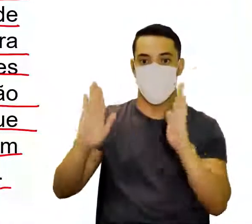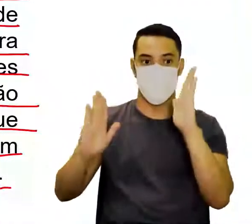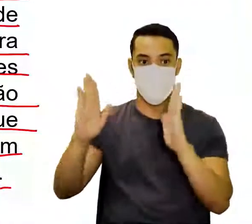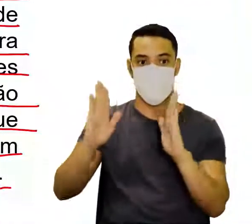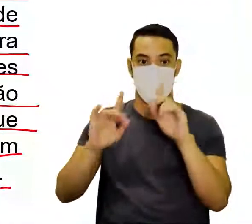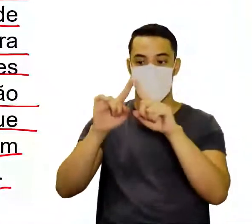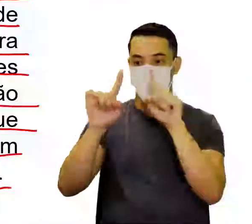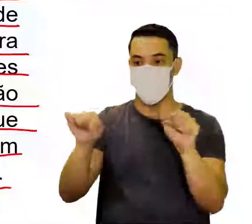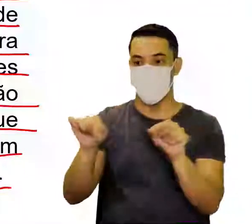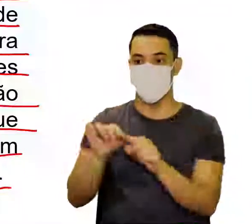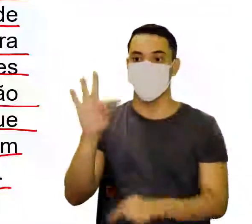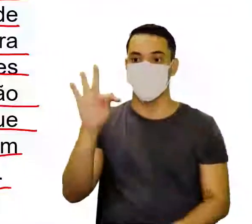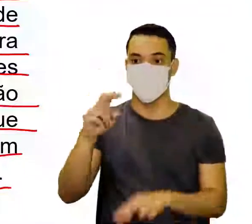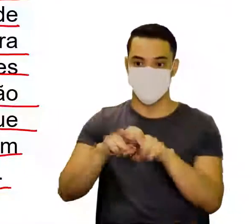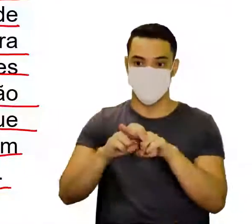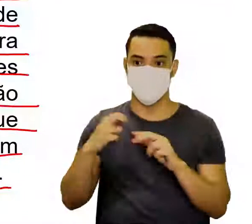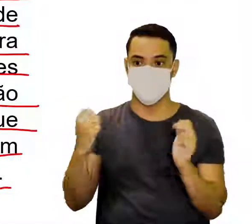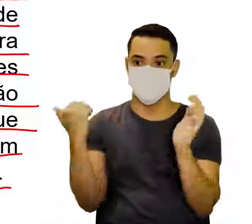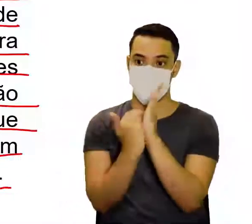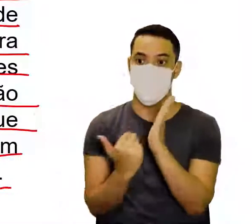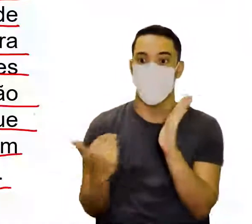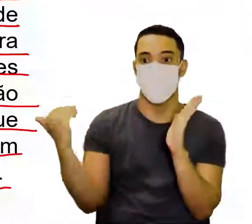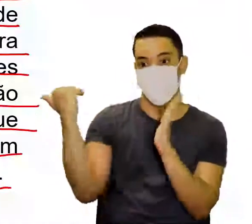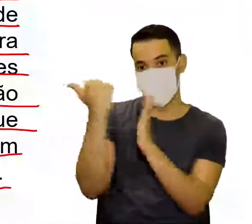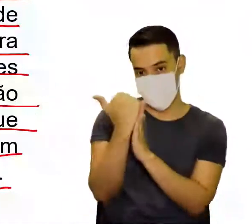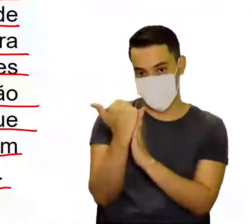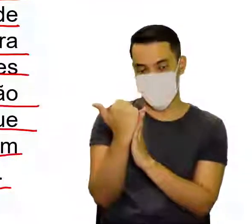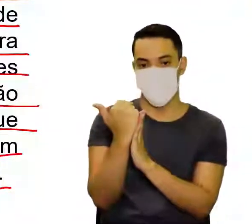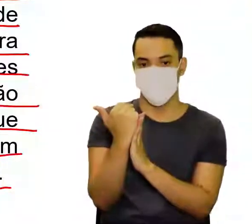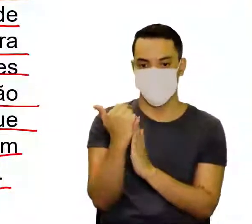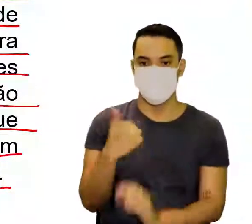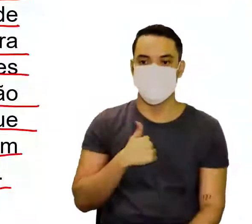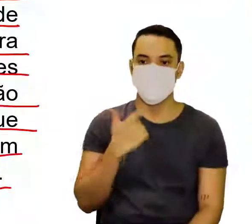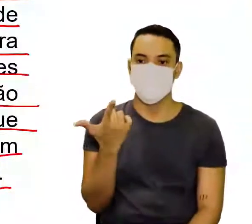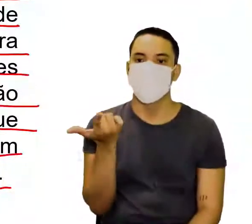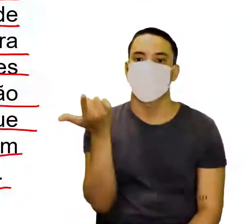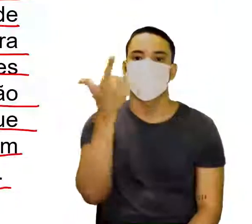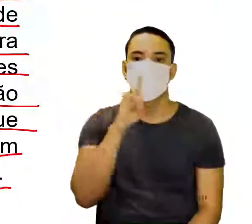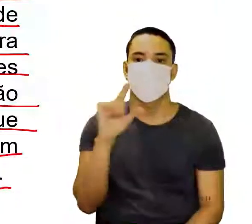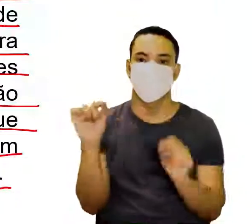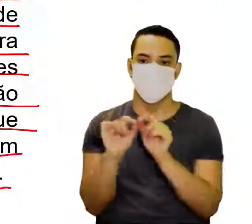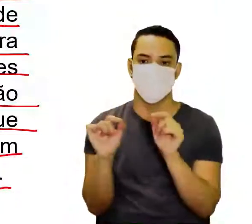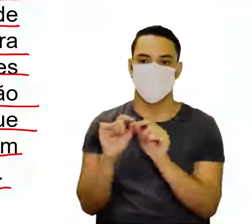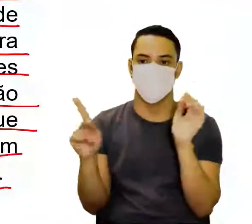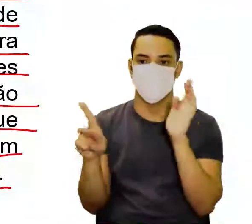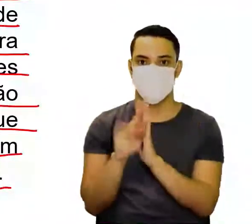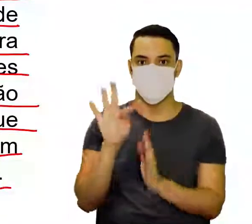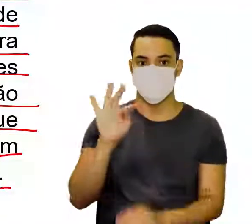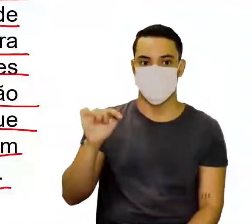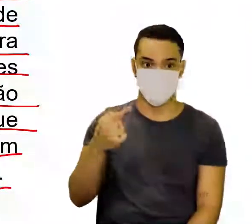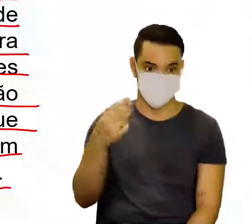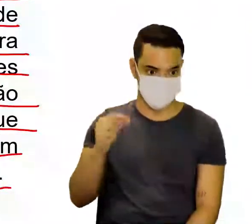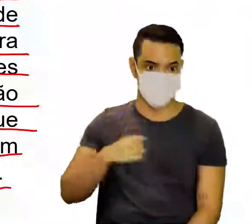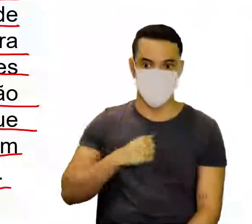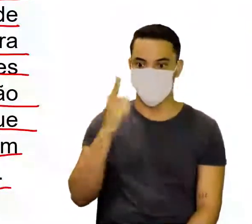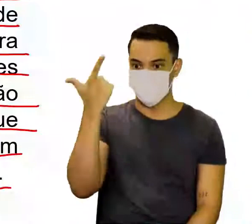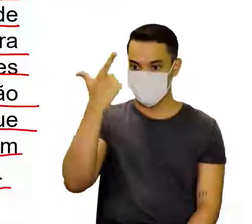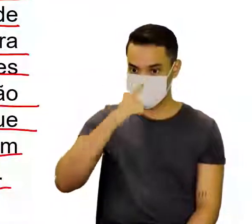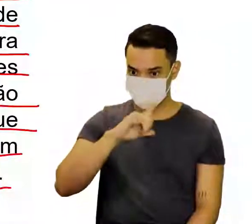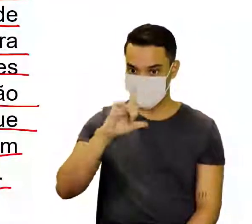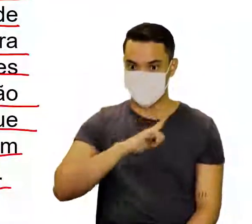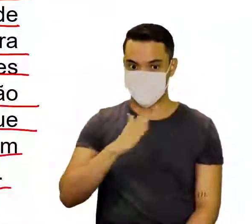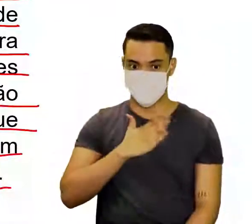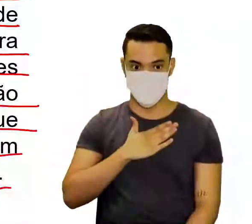ok? Então, eu tenho que aumentar esse intervalo de tempo aí, para que haja essa tensão e eu consiga ter a